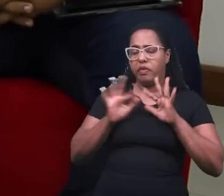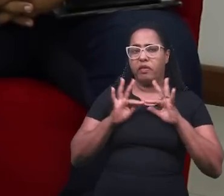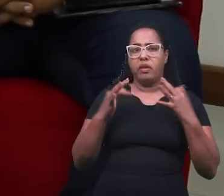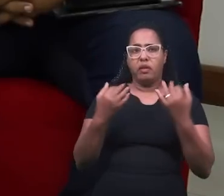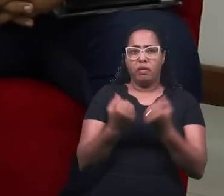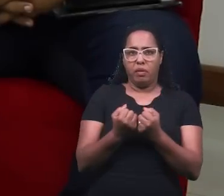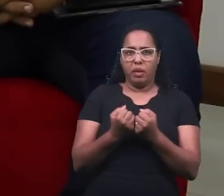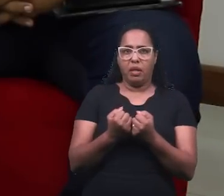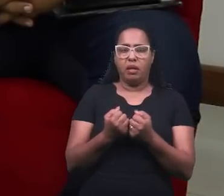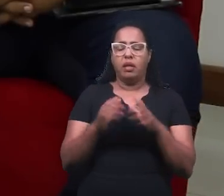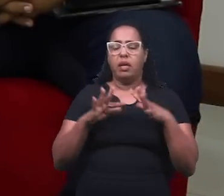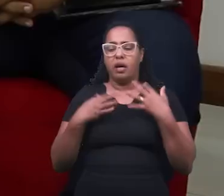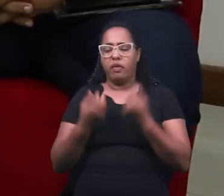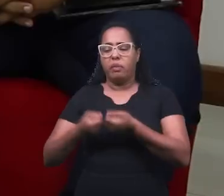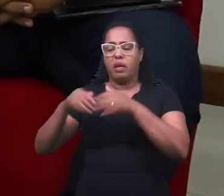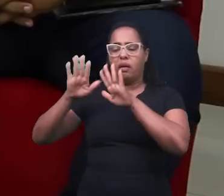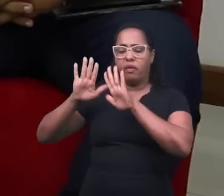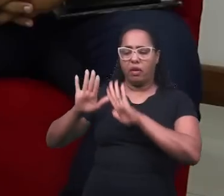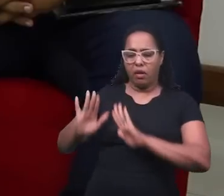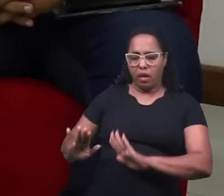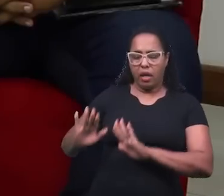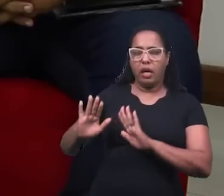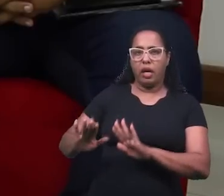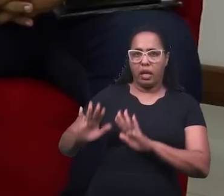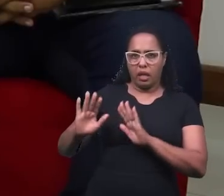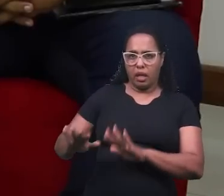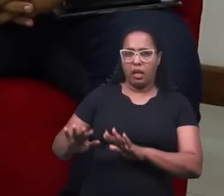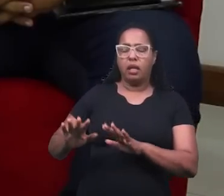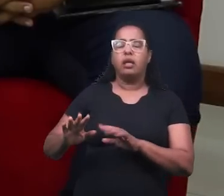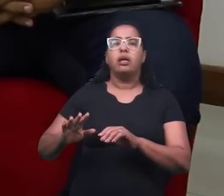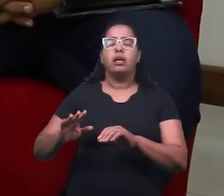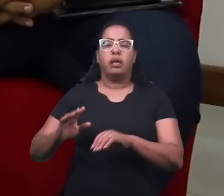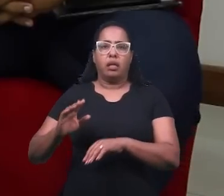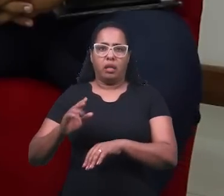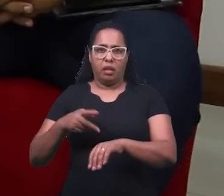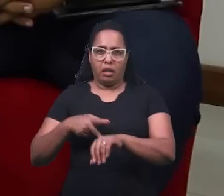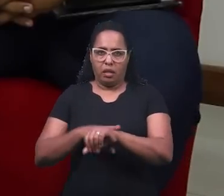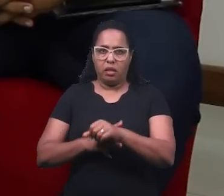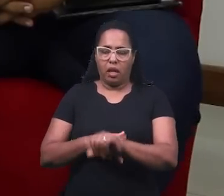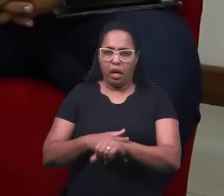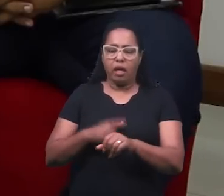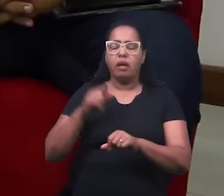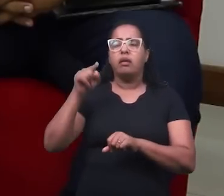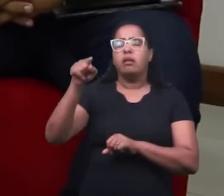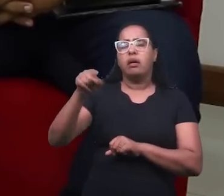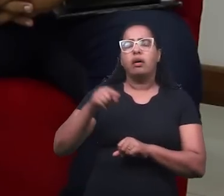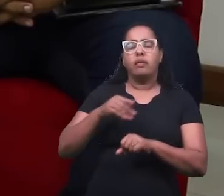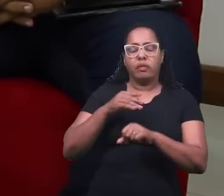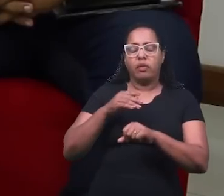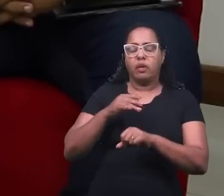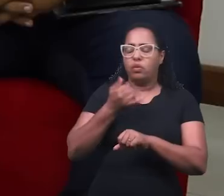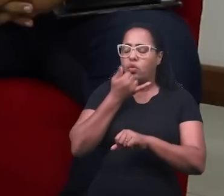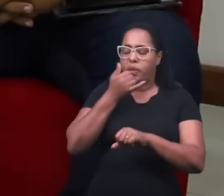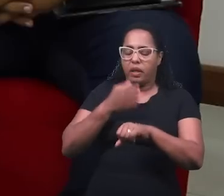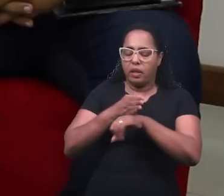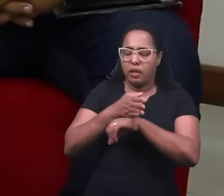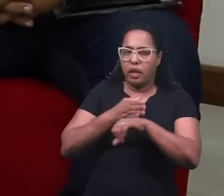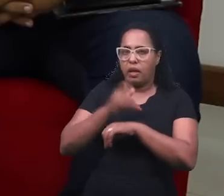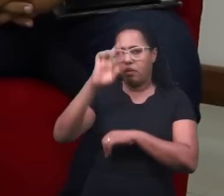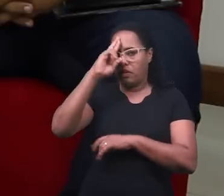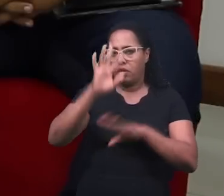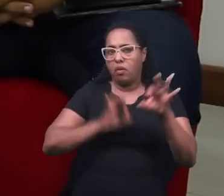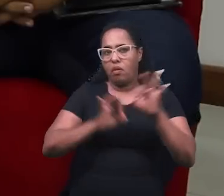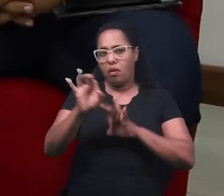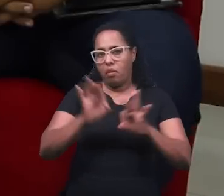família, ela permaneceu aqui com as funções que cada um tinha na igreja, continuaram fiéis, firmes ao Senhor. Também o Senhor